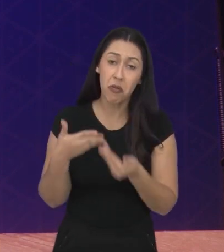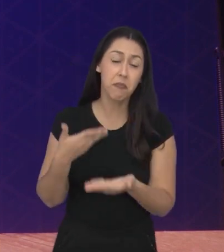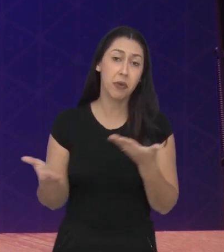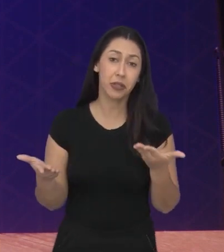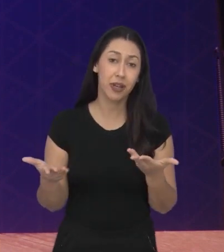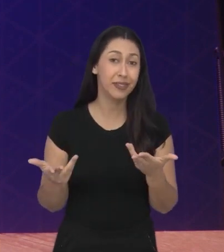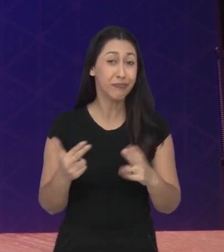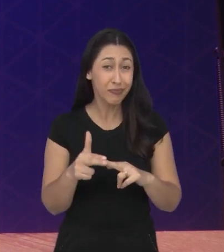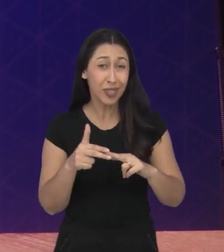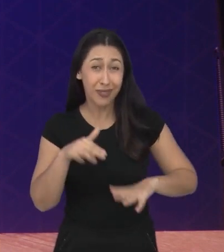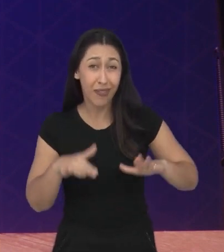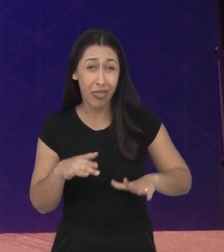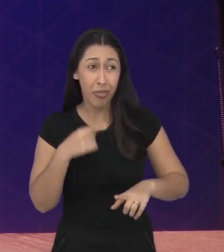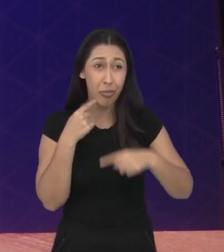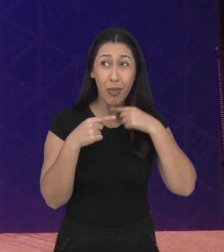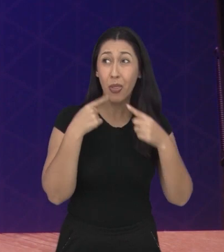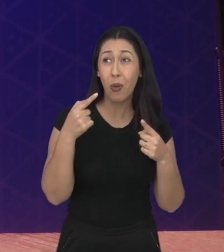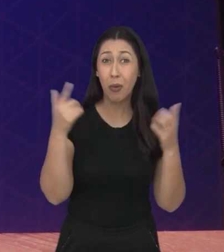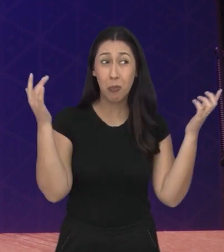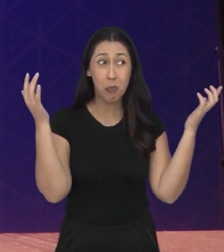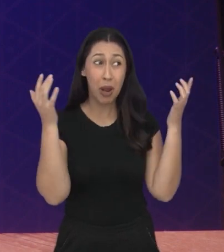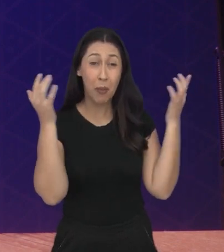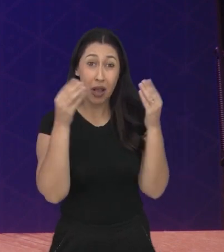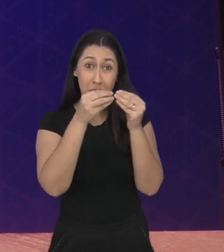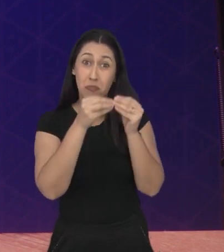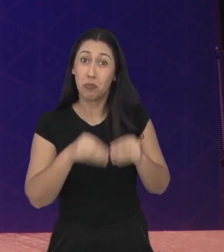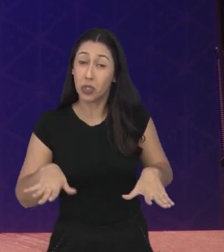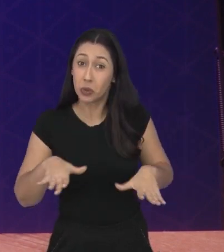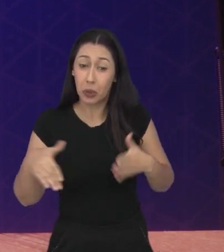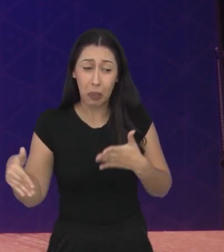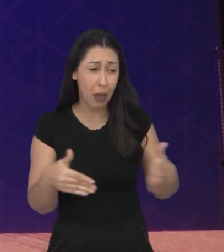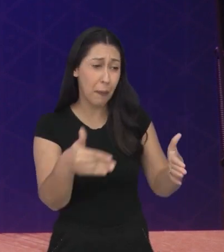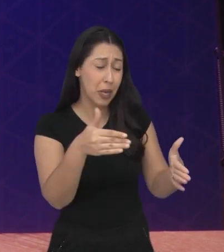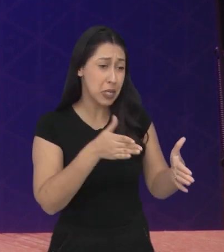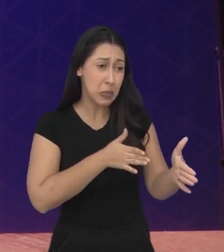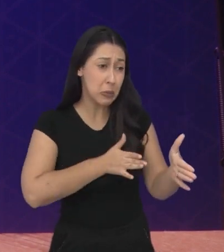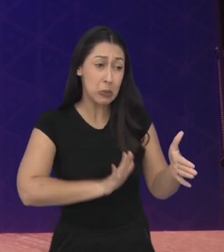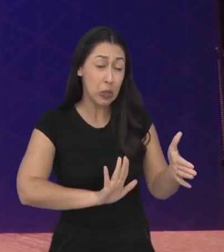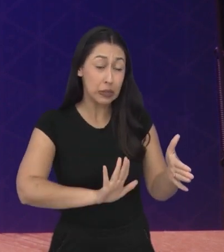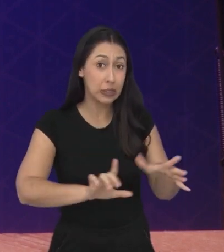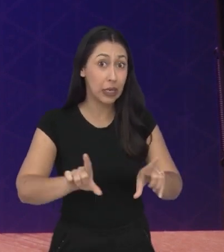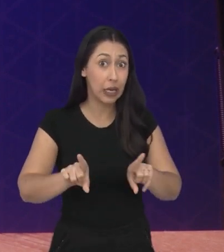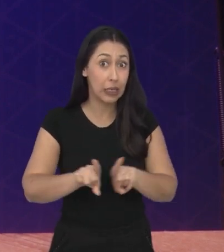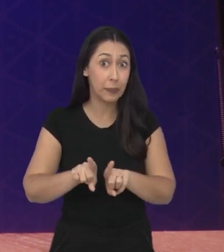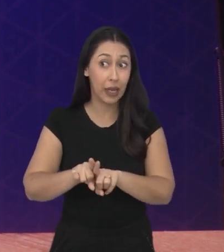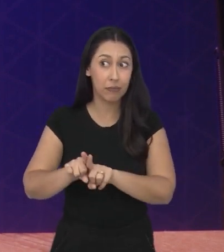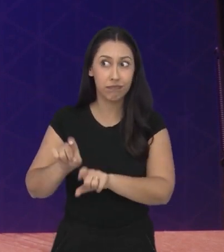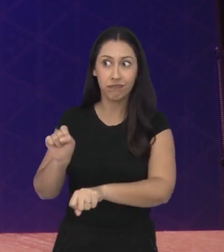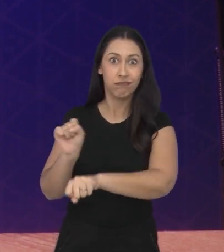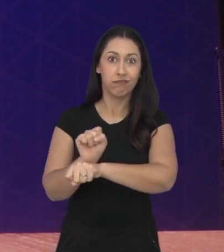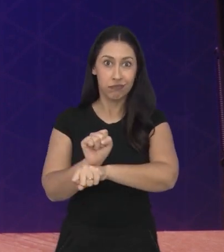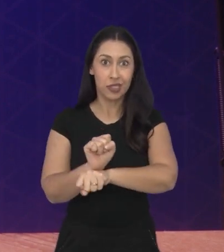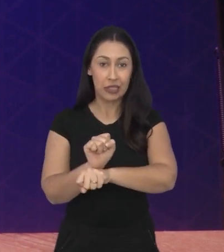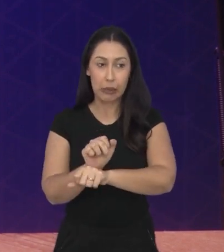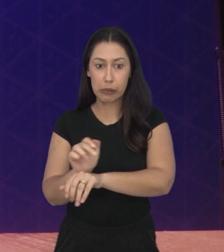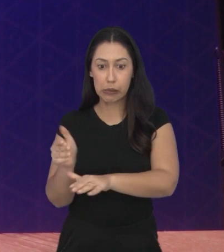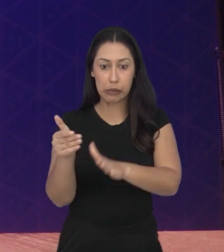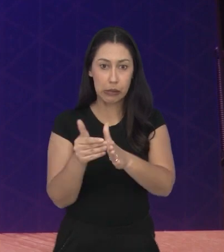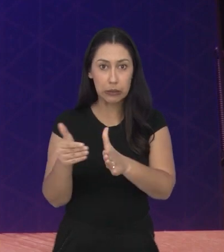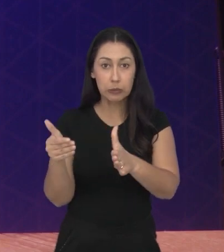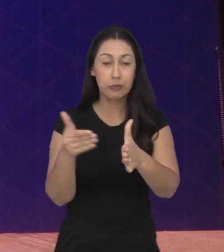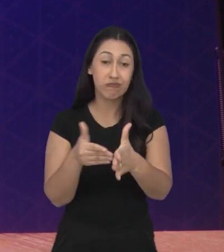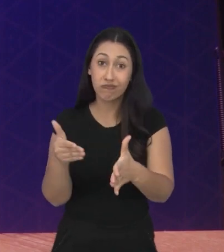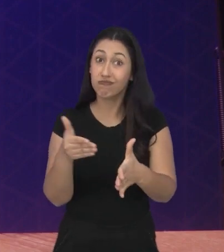que a incerteza pode nos afetar negativamente, nos levando por caminhos indesejados ou pior, nos paralisando, nos